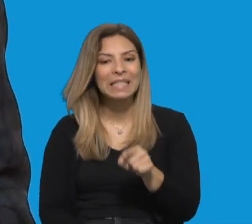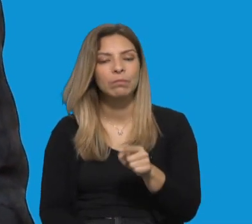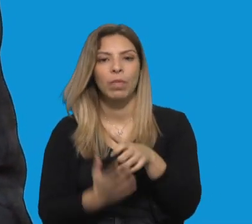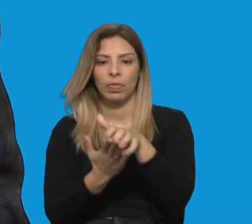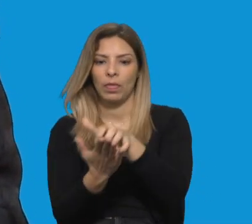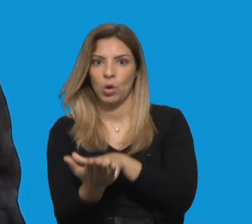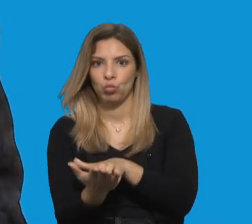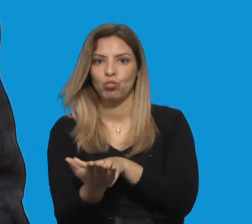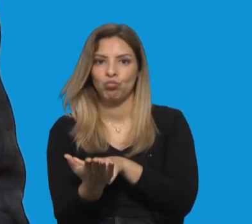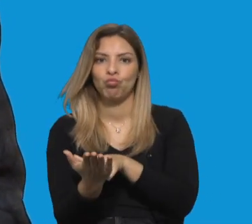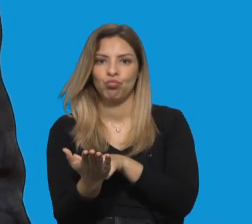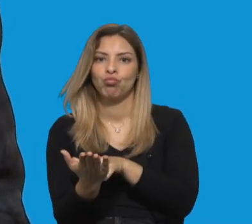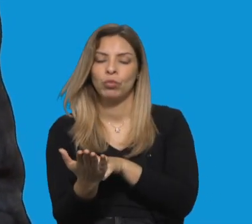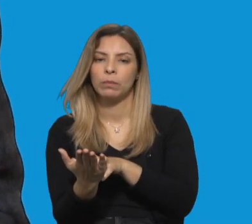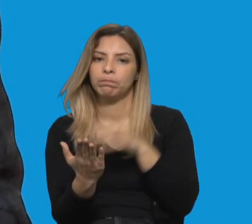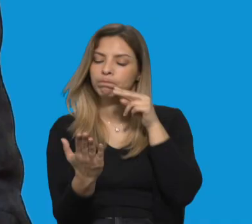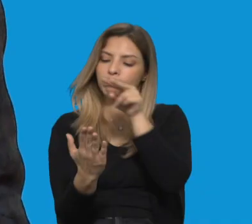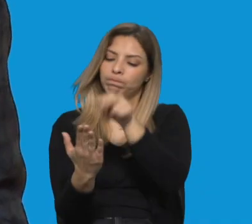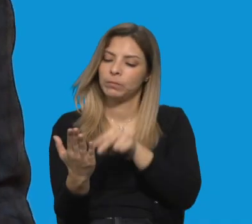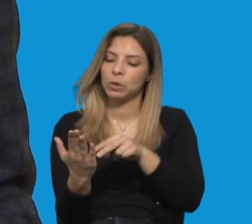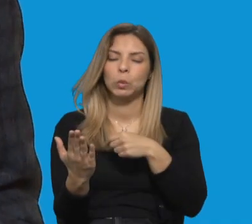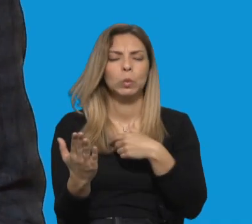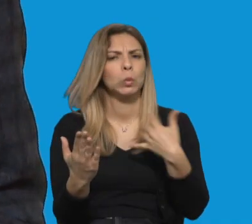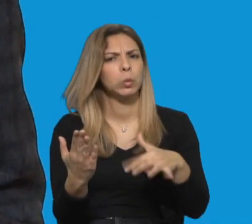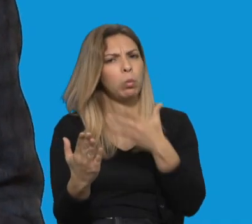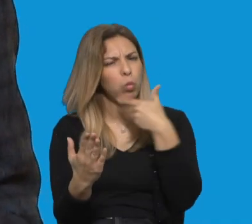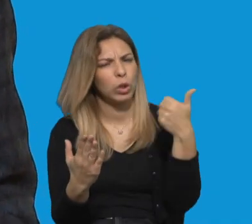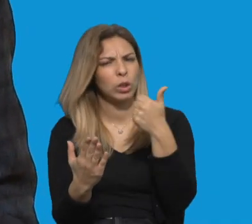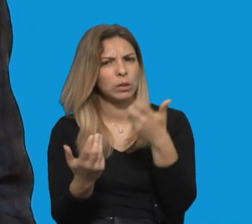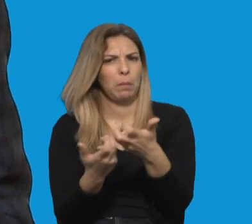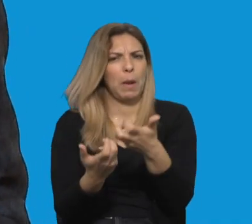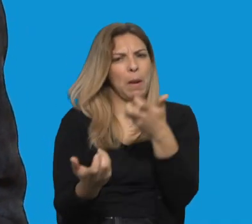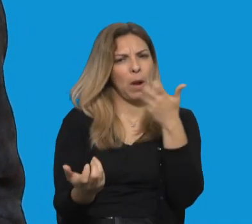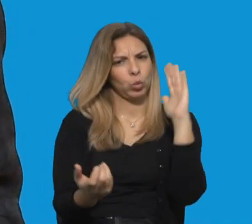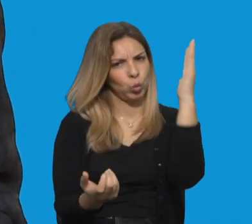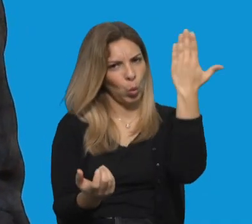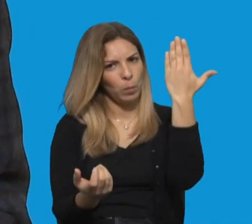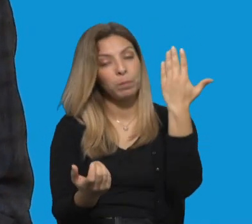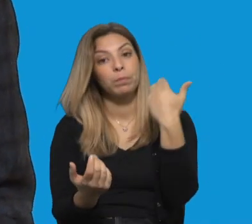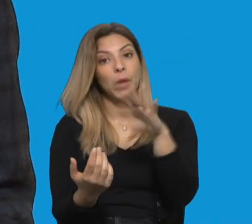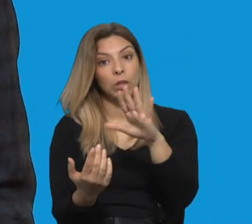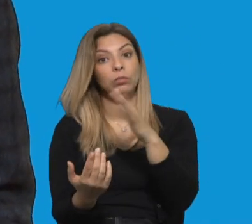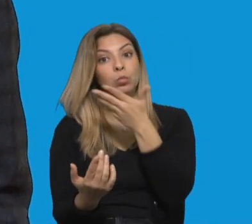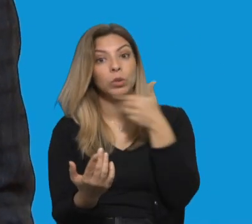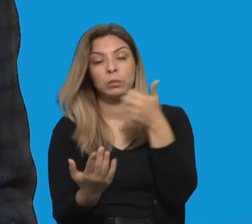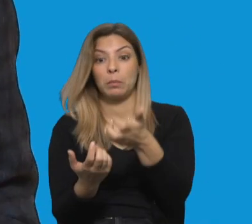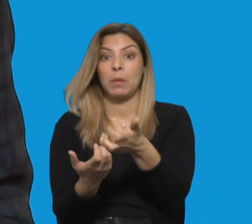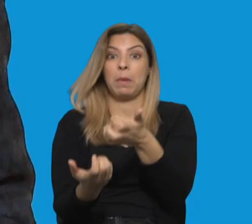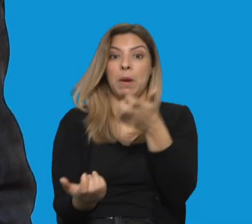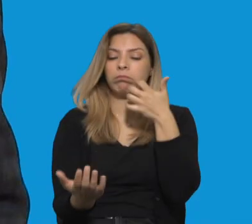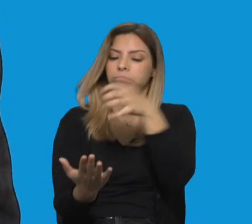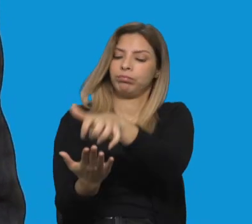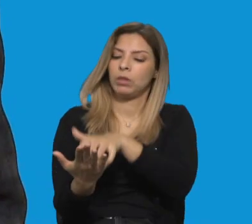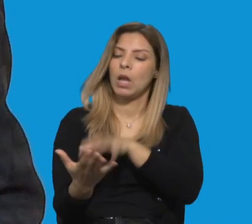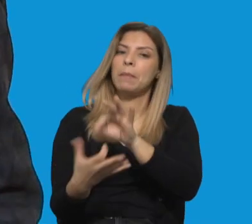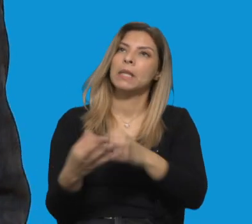texto dos mais, eu diria, emblemáticos, mas também este ser emblemático não é simplesmente por ser